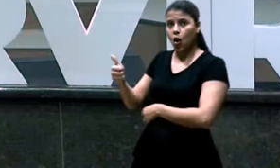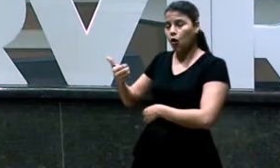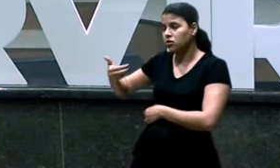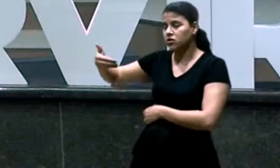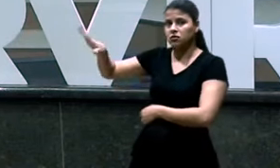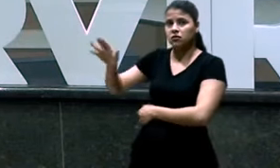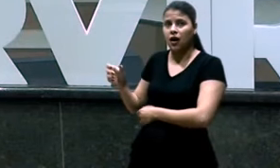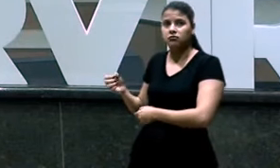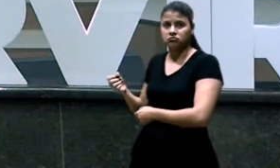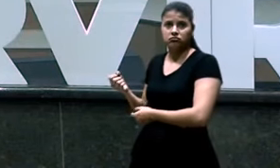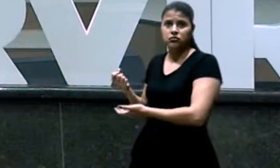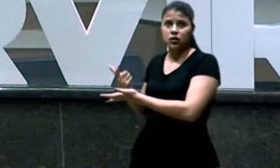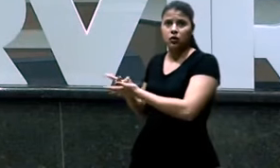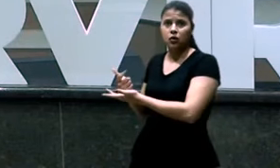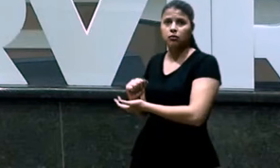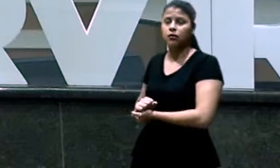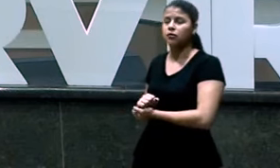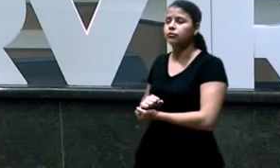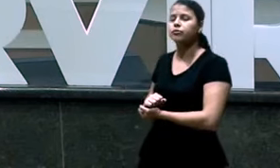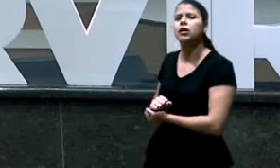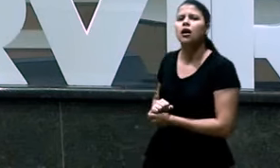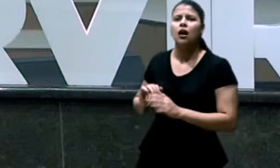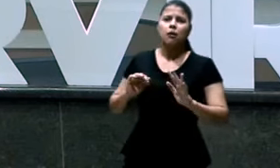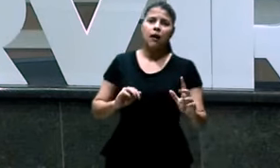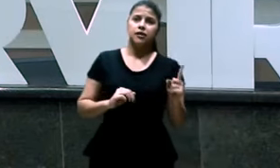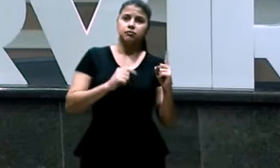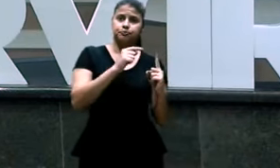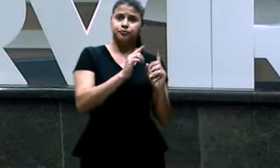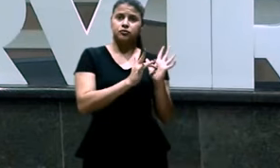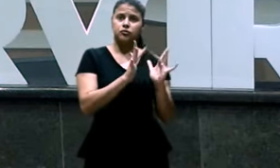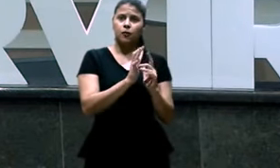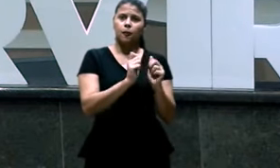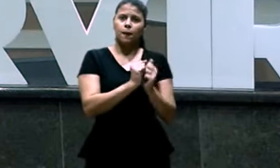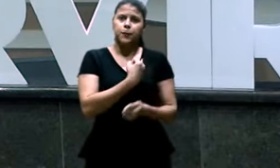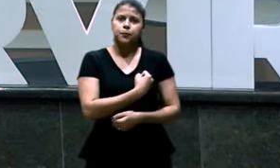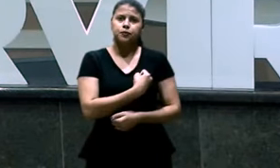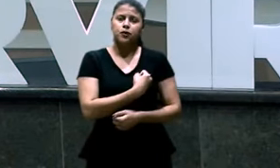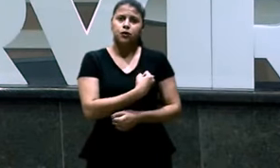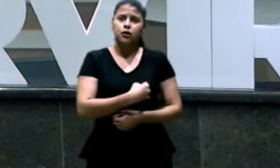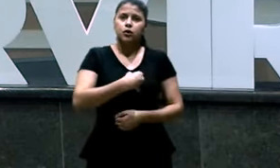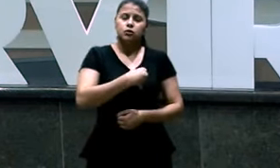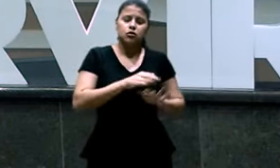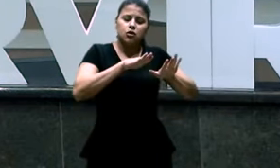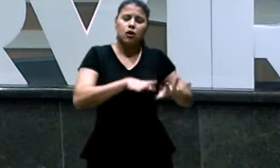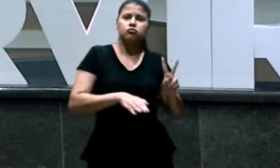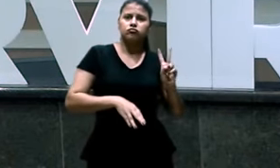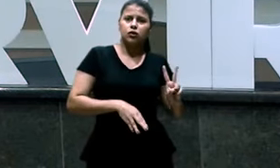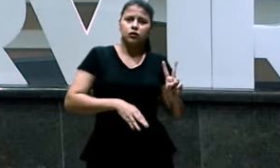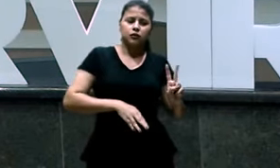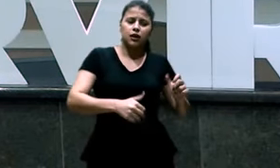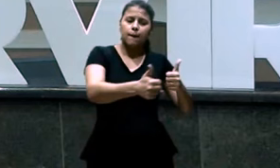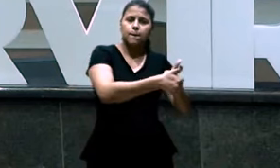das mulheres buscarem água no poço. Ele foi no sol causticante do meio-dia. E por